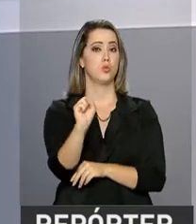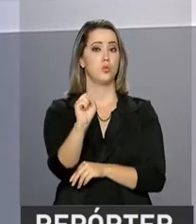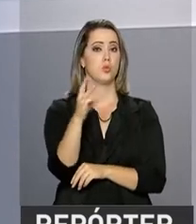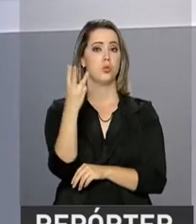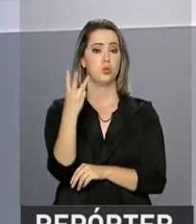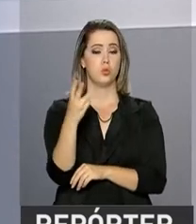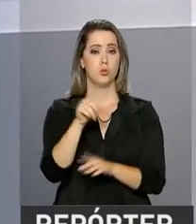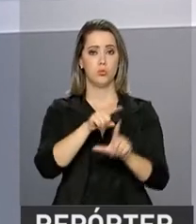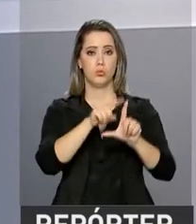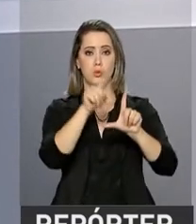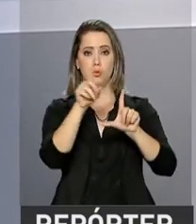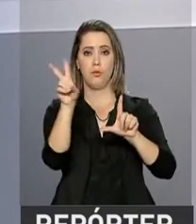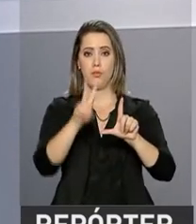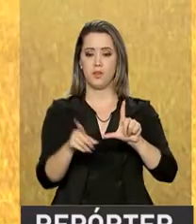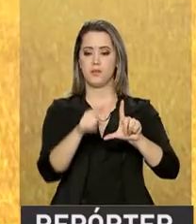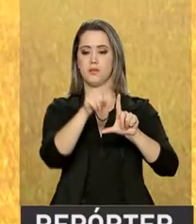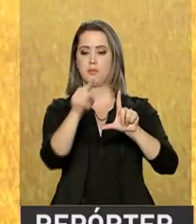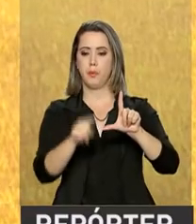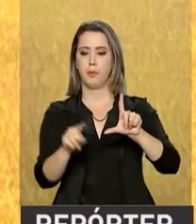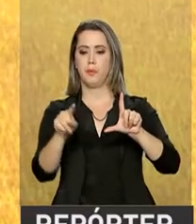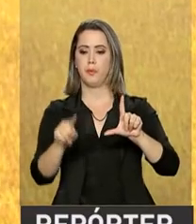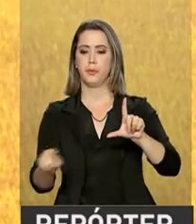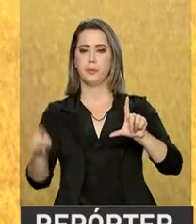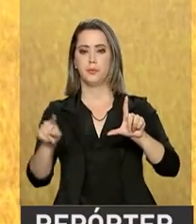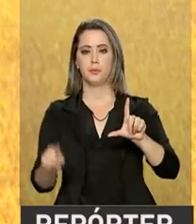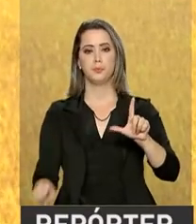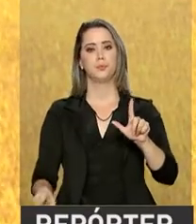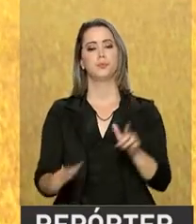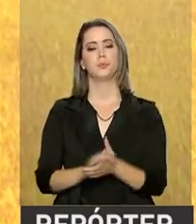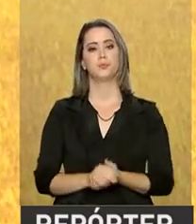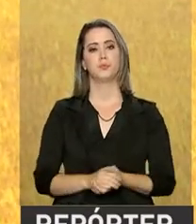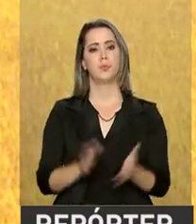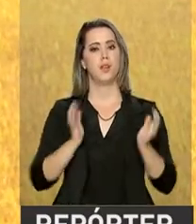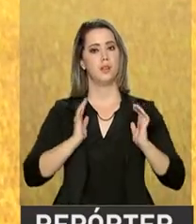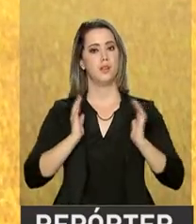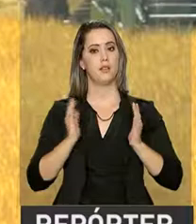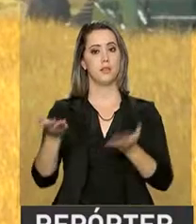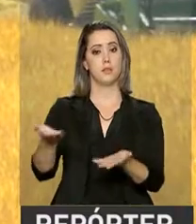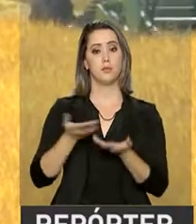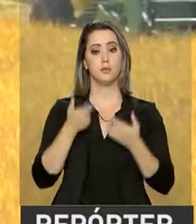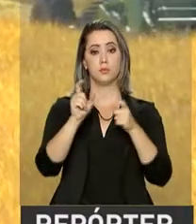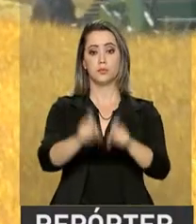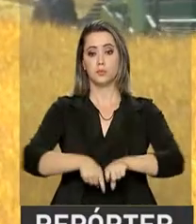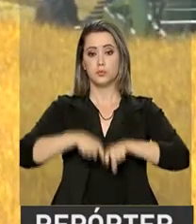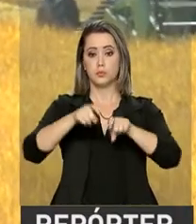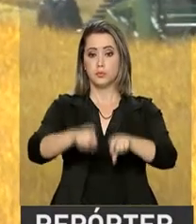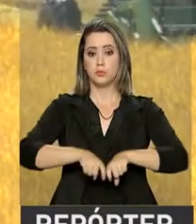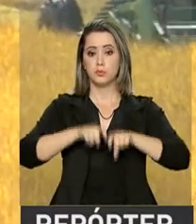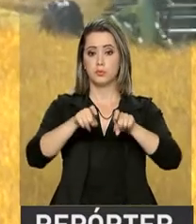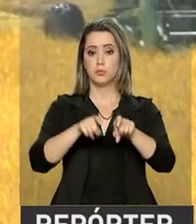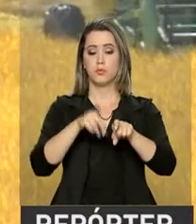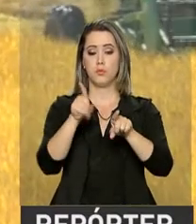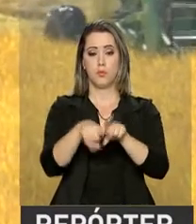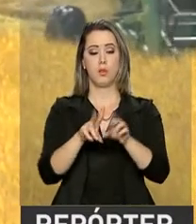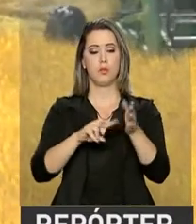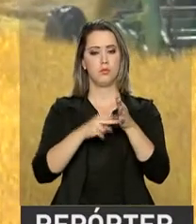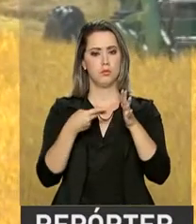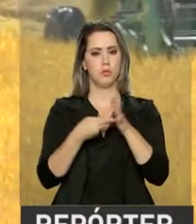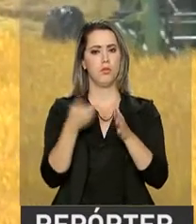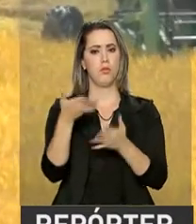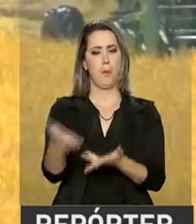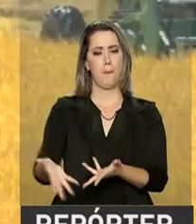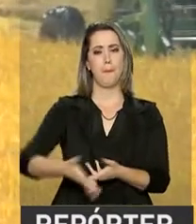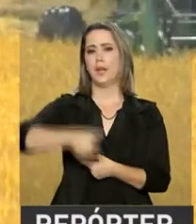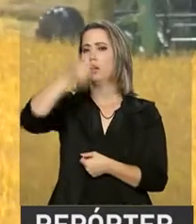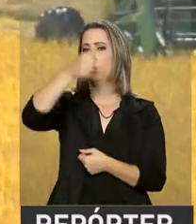quedas consecutivas a riqueza que vem do campo o setor foi responsável por puxar a